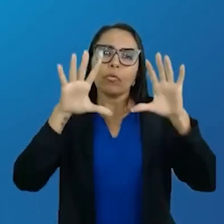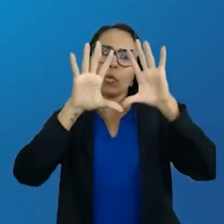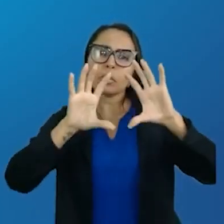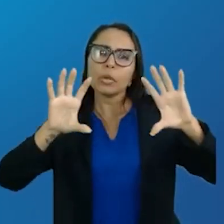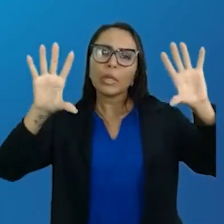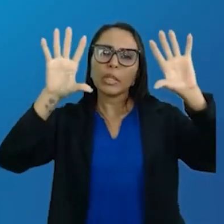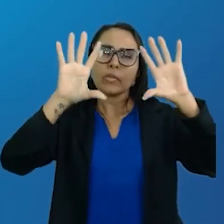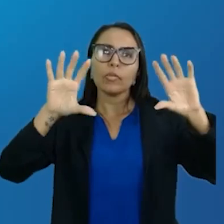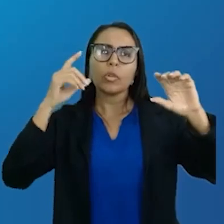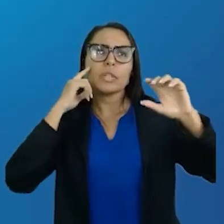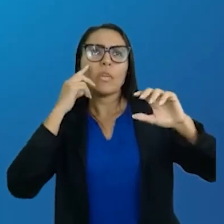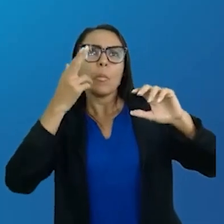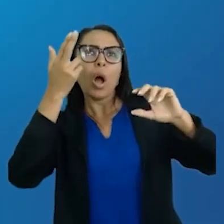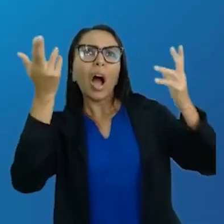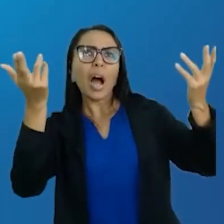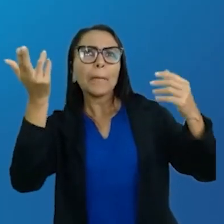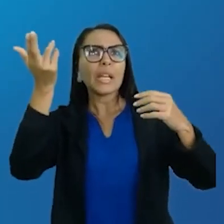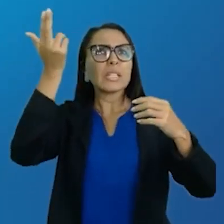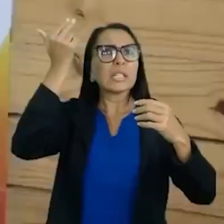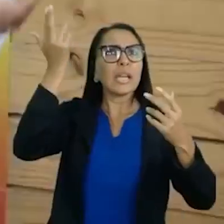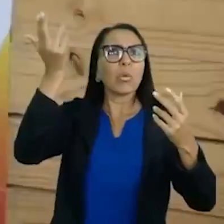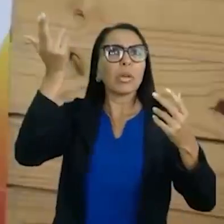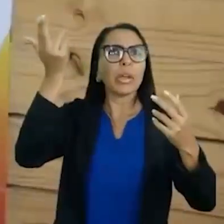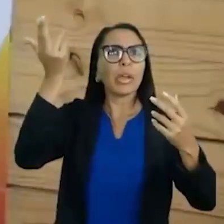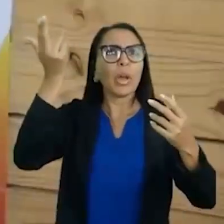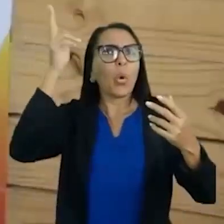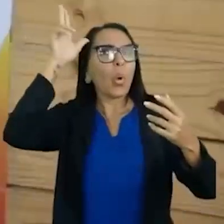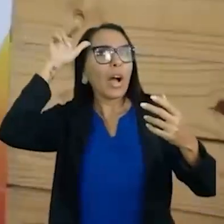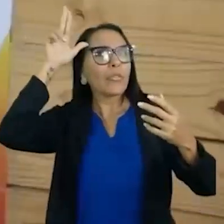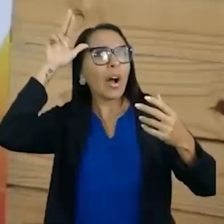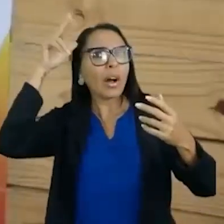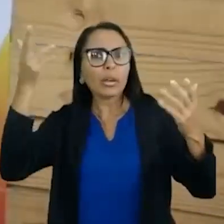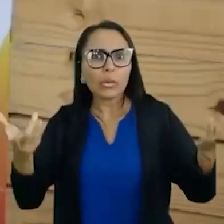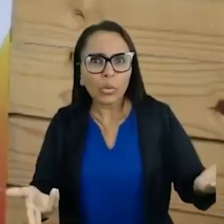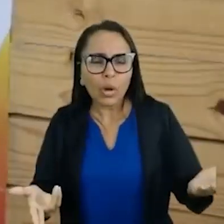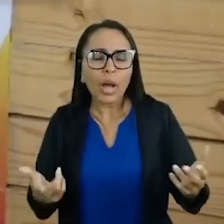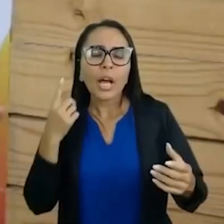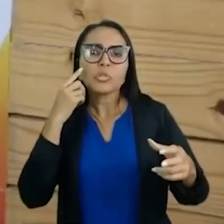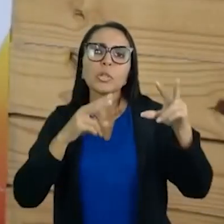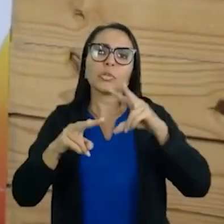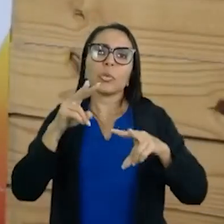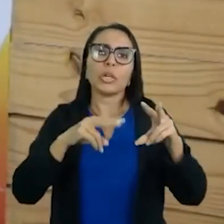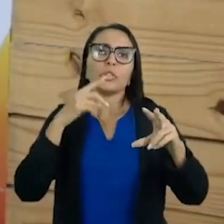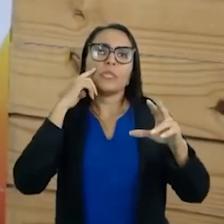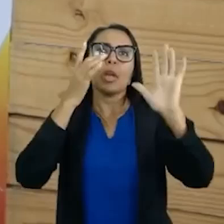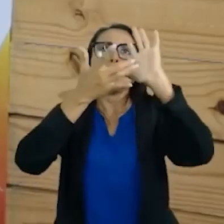de um cavalo, vê o formato de uma bola, vê o rosto de alguém. Enfim, é quando as pessoas veem a imagem de